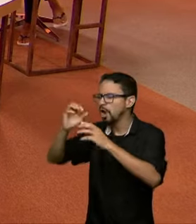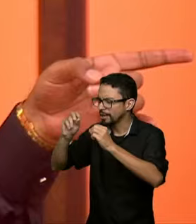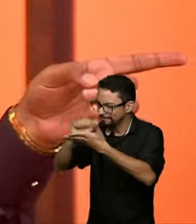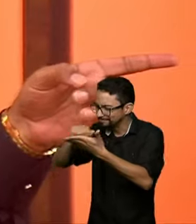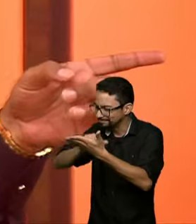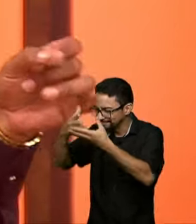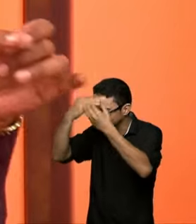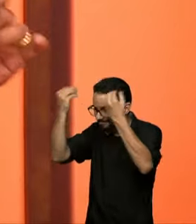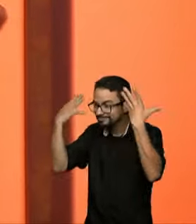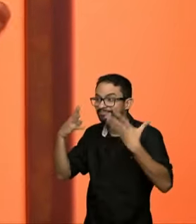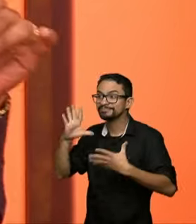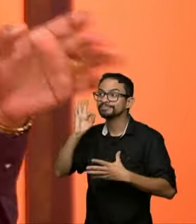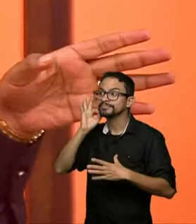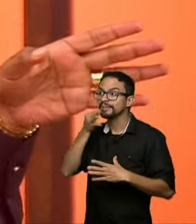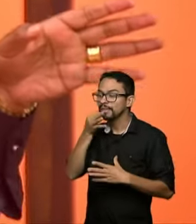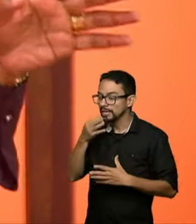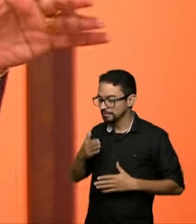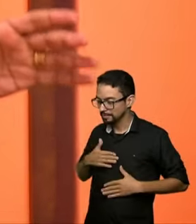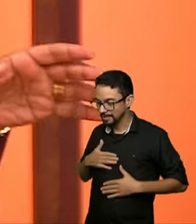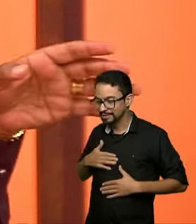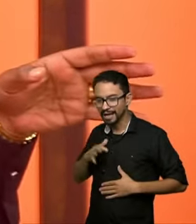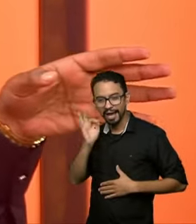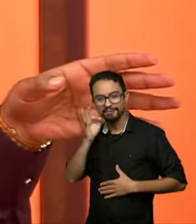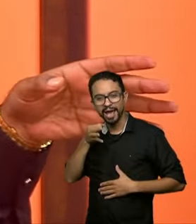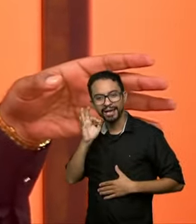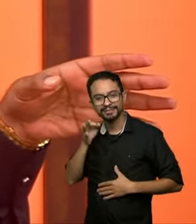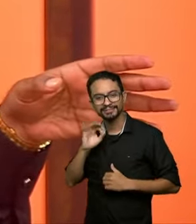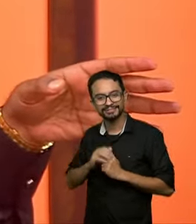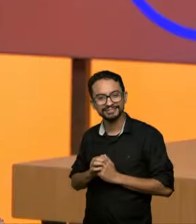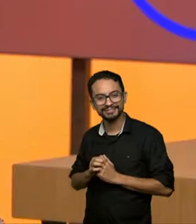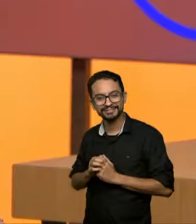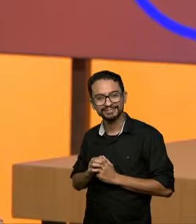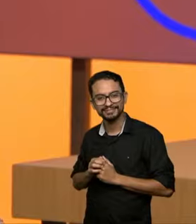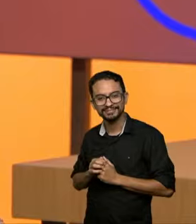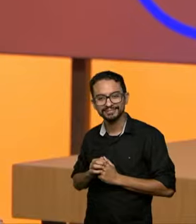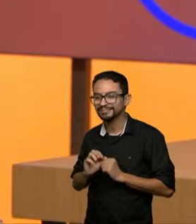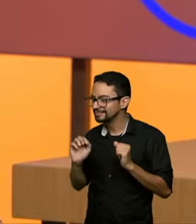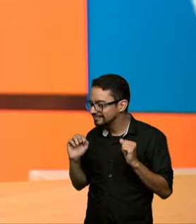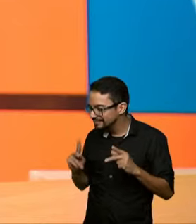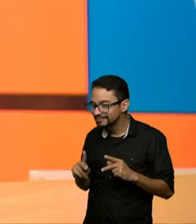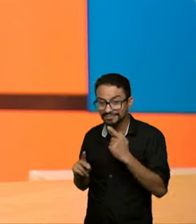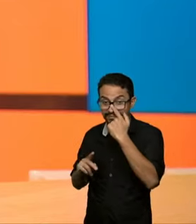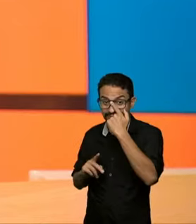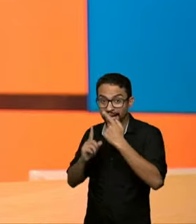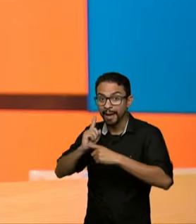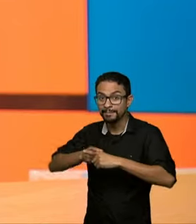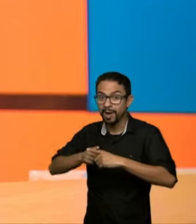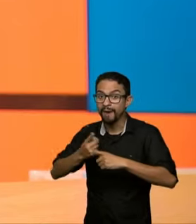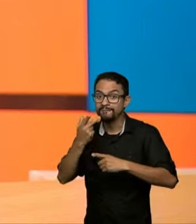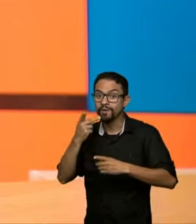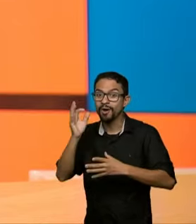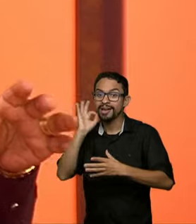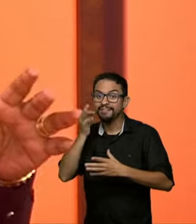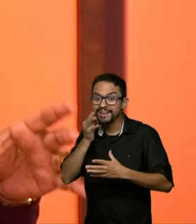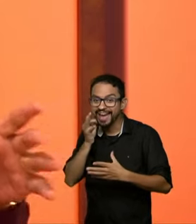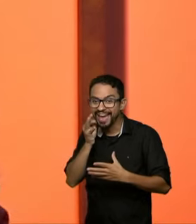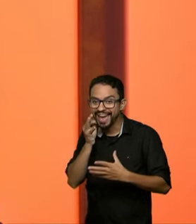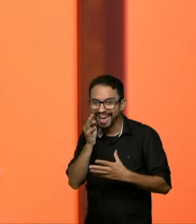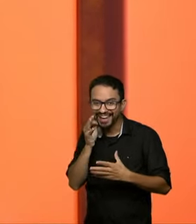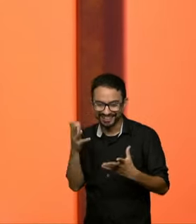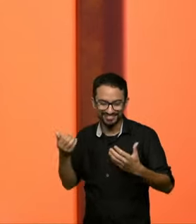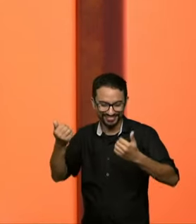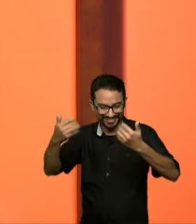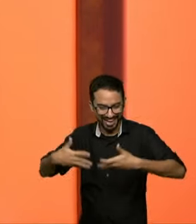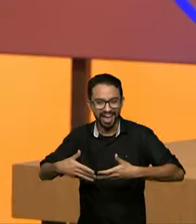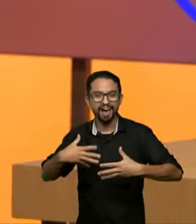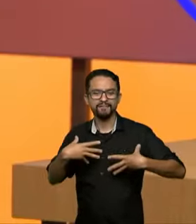a parte do café, por exemplo. Cara, eles abandonaram os filhos, mas não abandonaram o café, anotou? Porque, tipo assim,